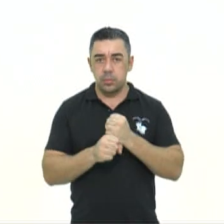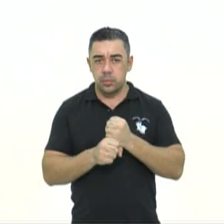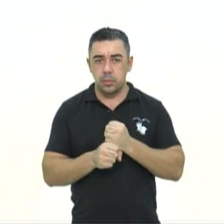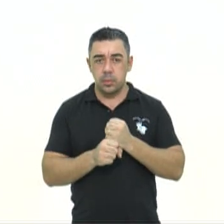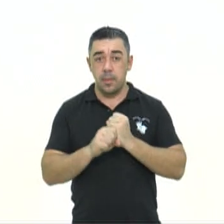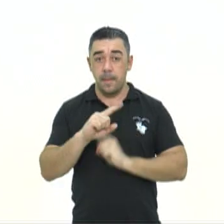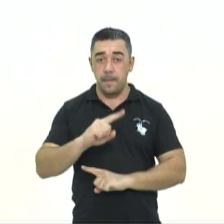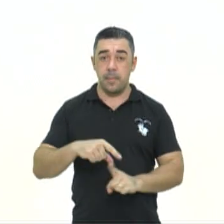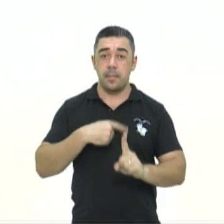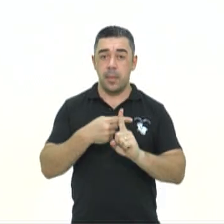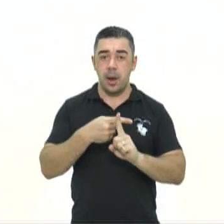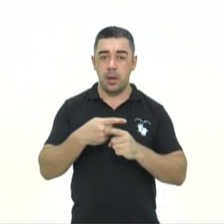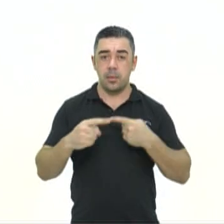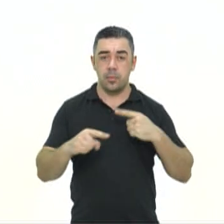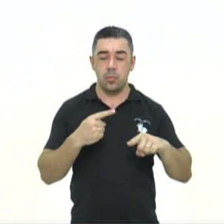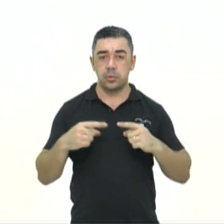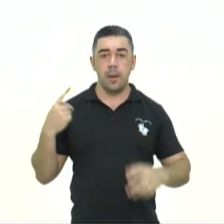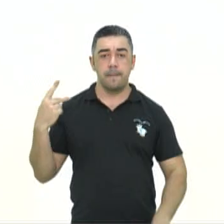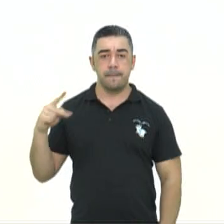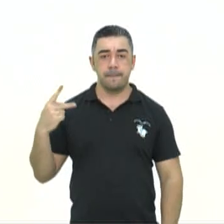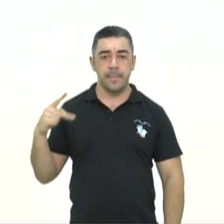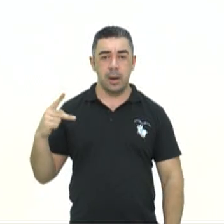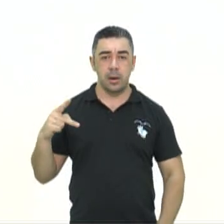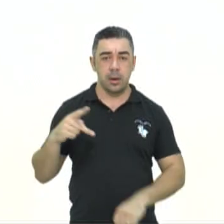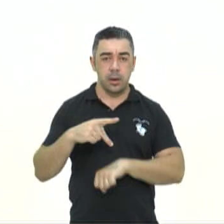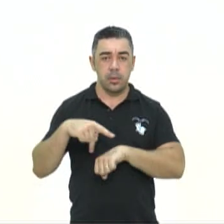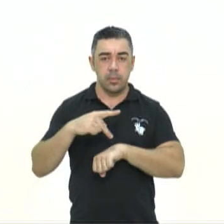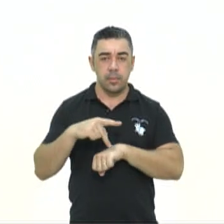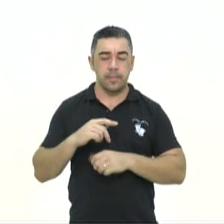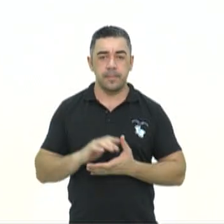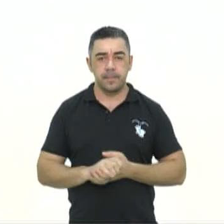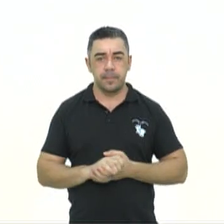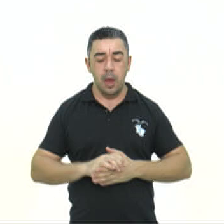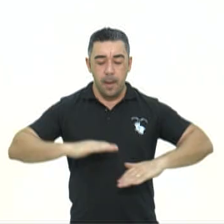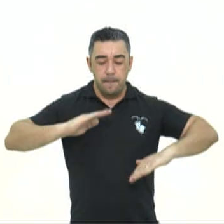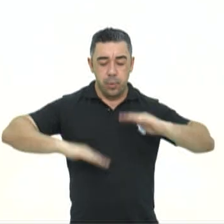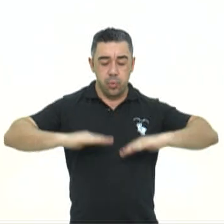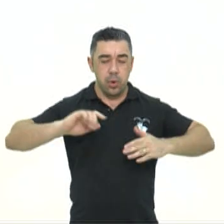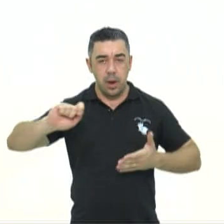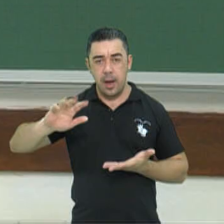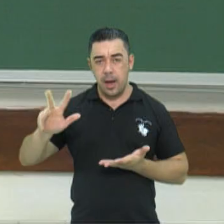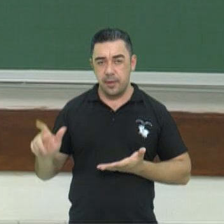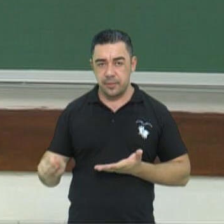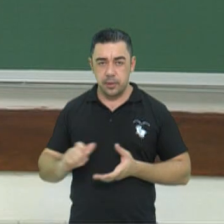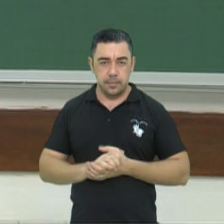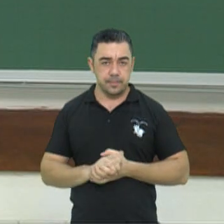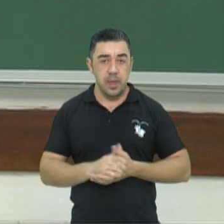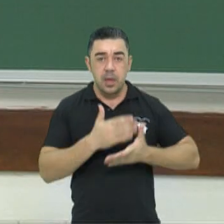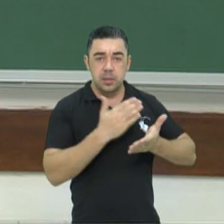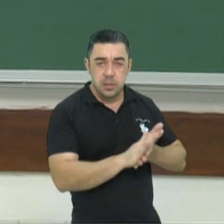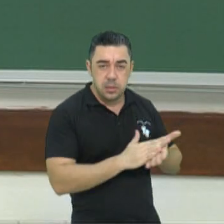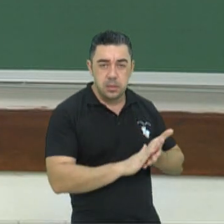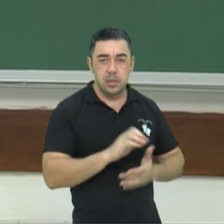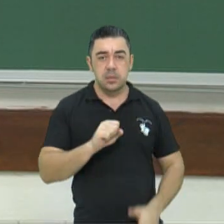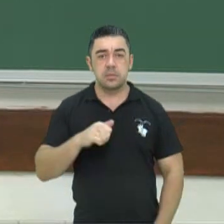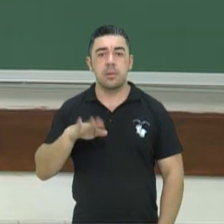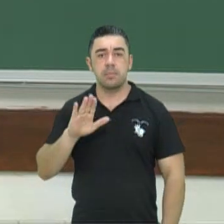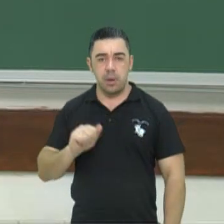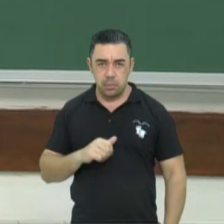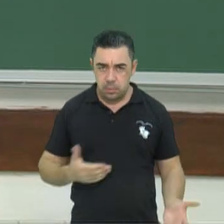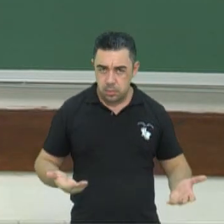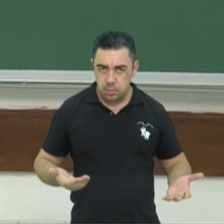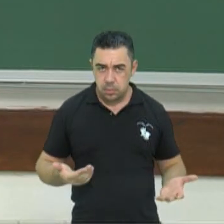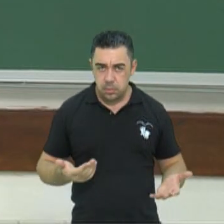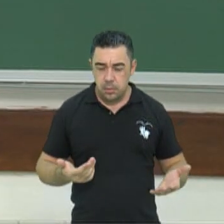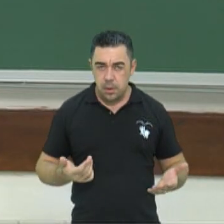ainda música paraguaia, percussão africana, o samba, né? Então,